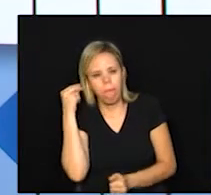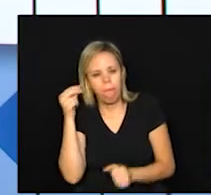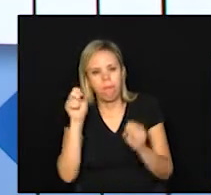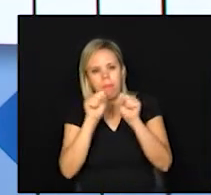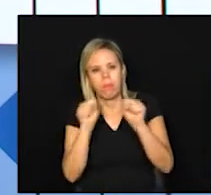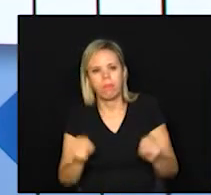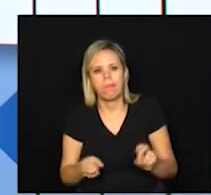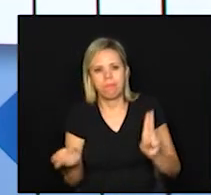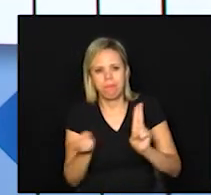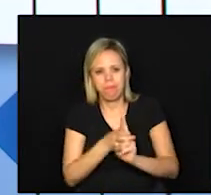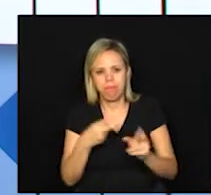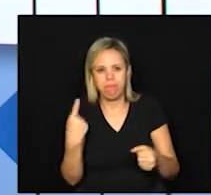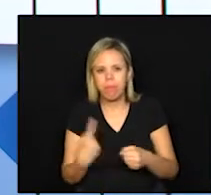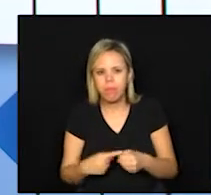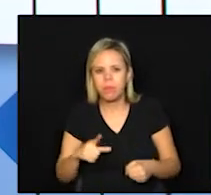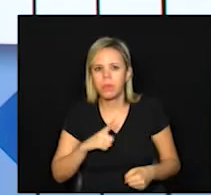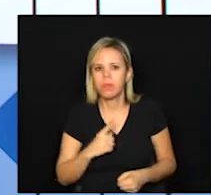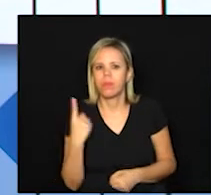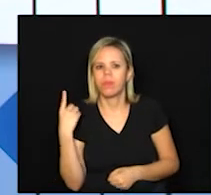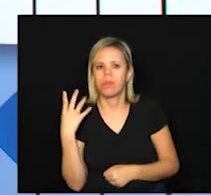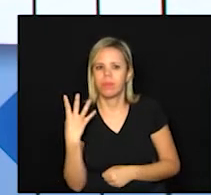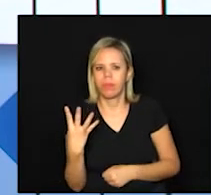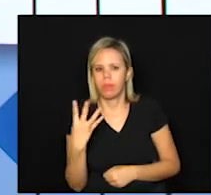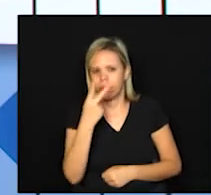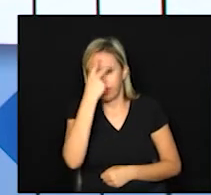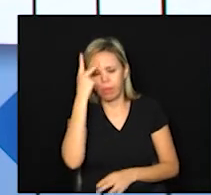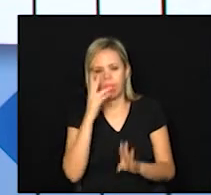sistema municipal, haviam 4